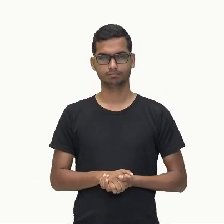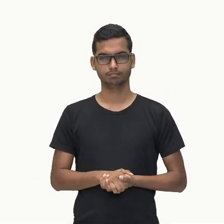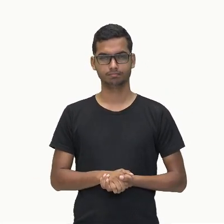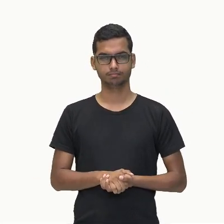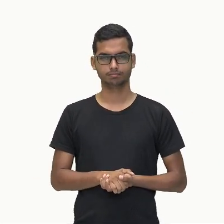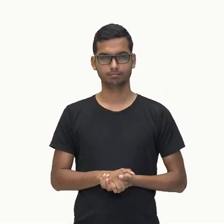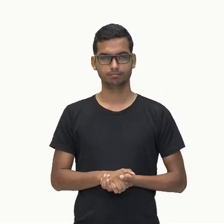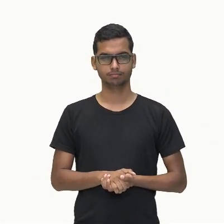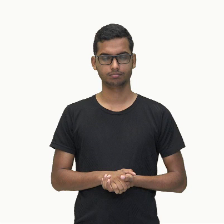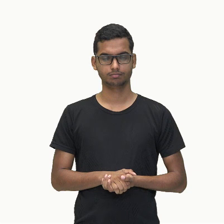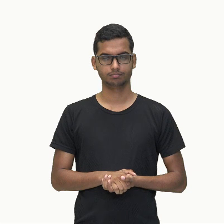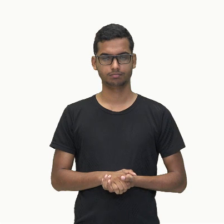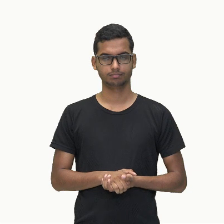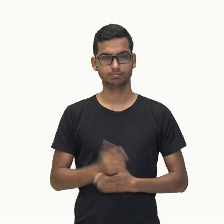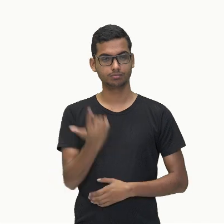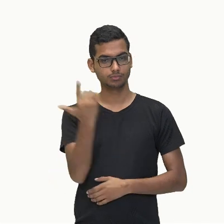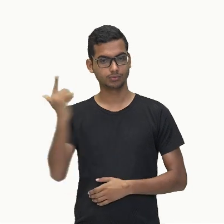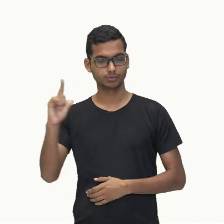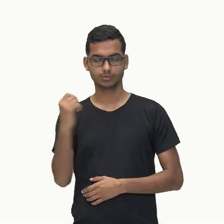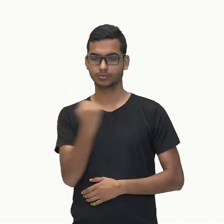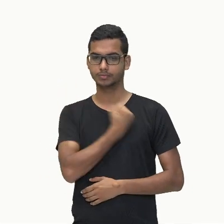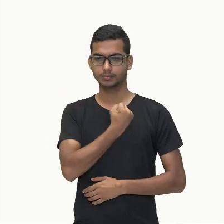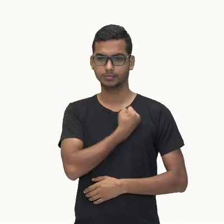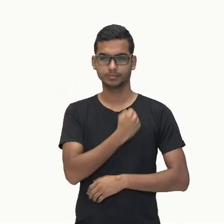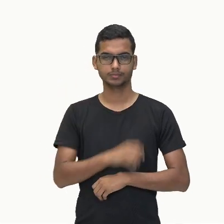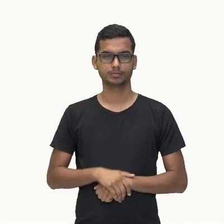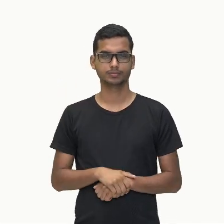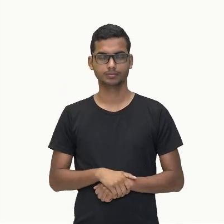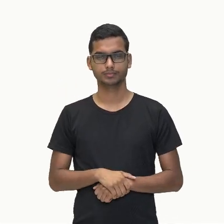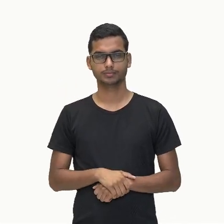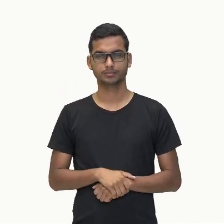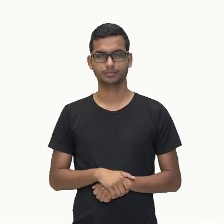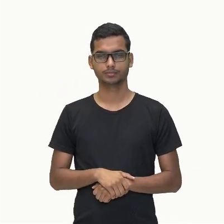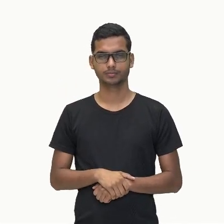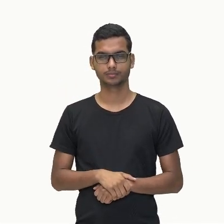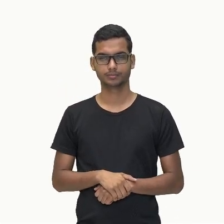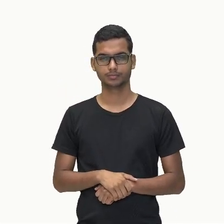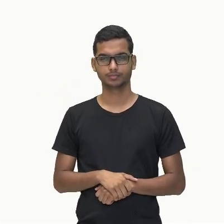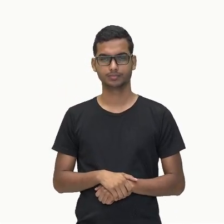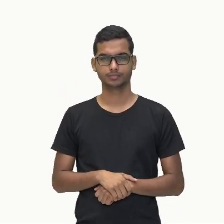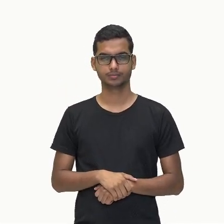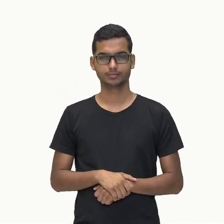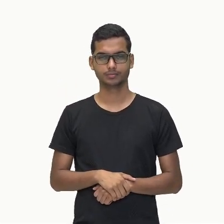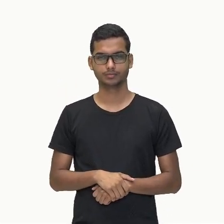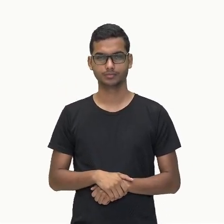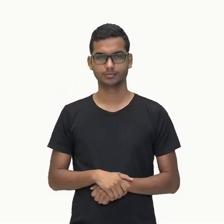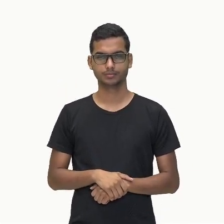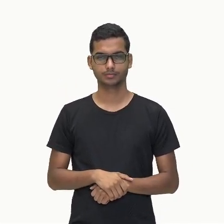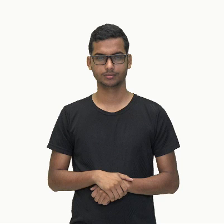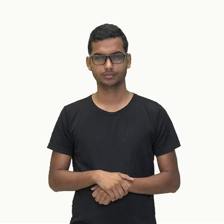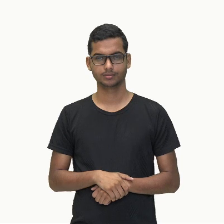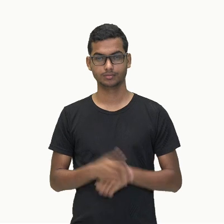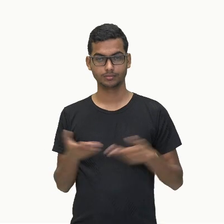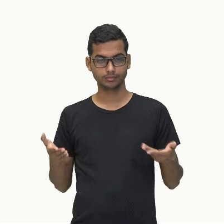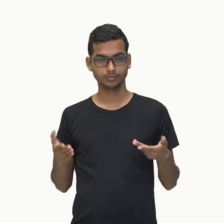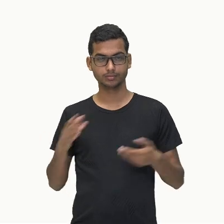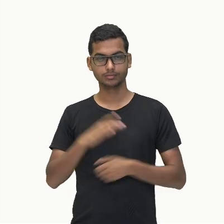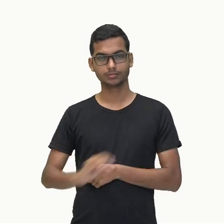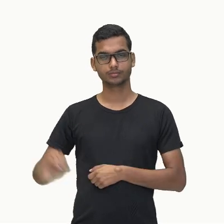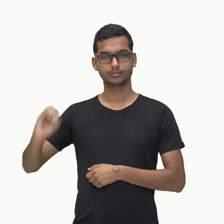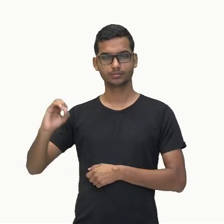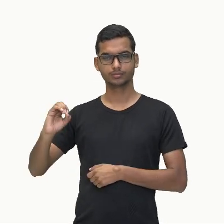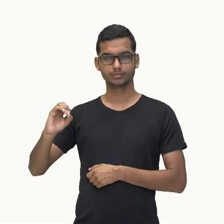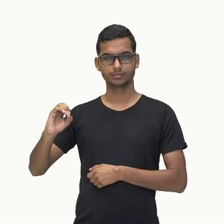do conjunto A. Vamos para o próximo elemento. O próximo elemento do conjunto A é o 0.